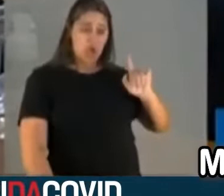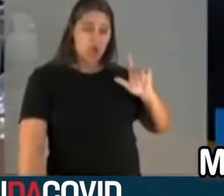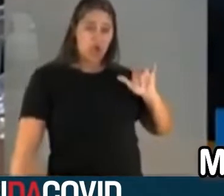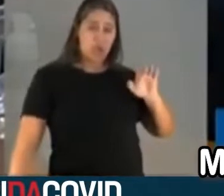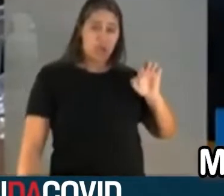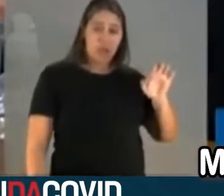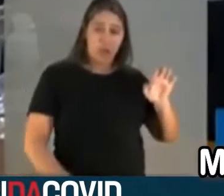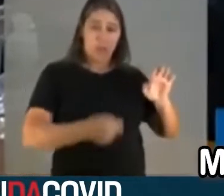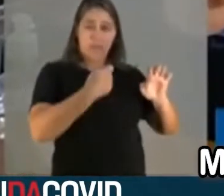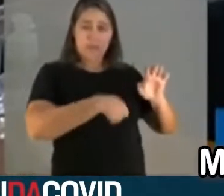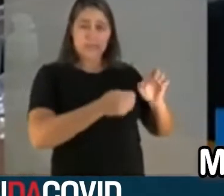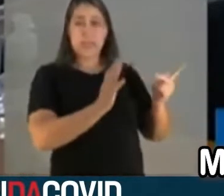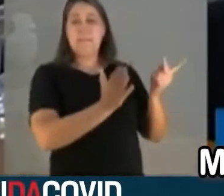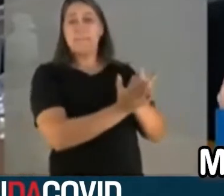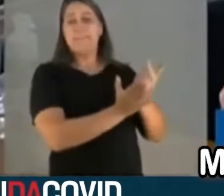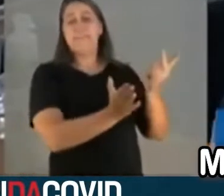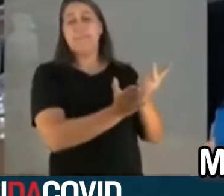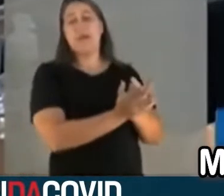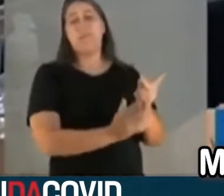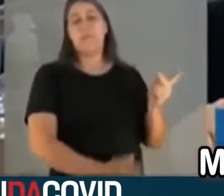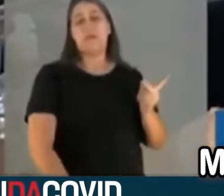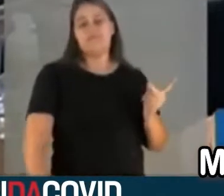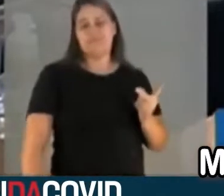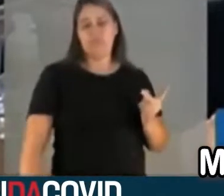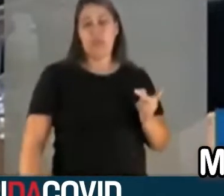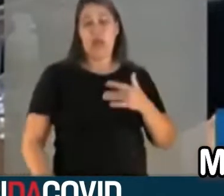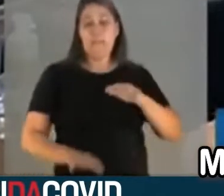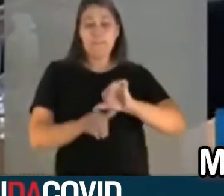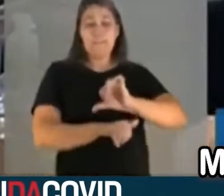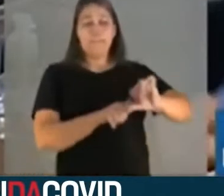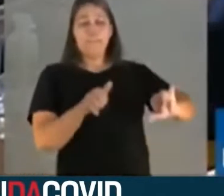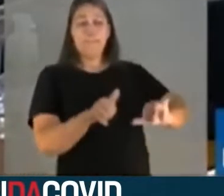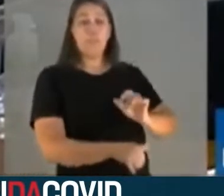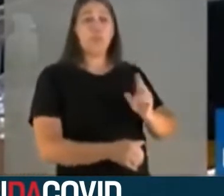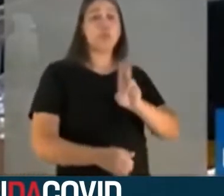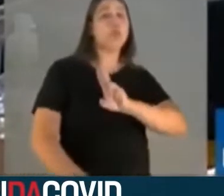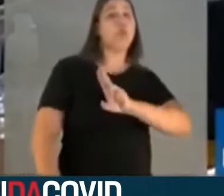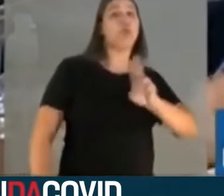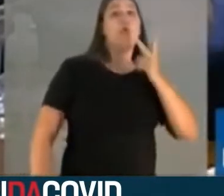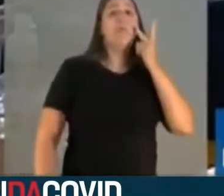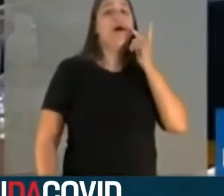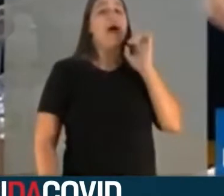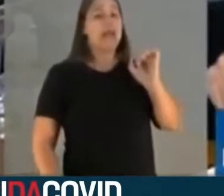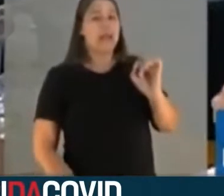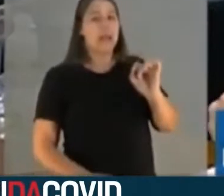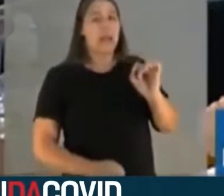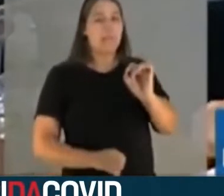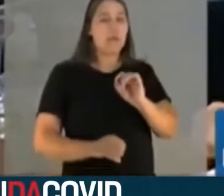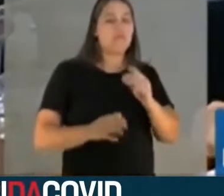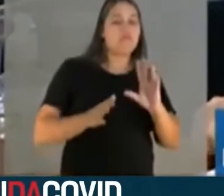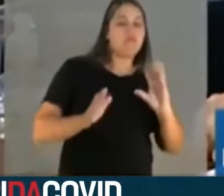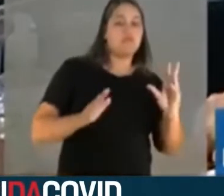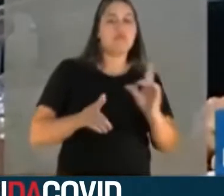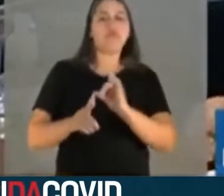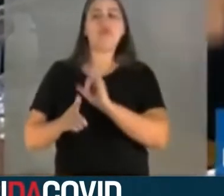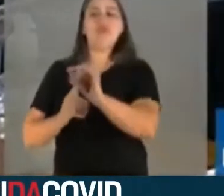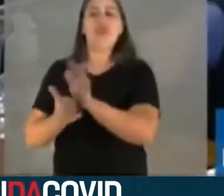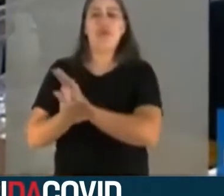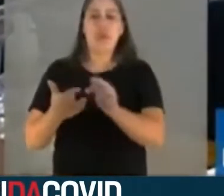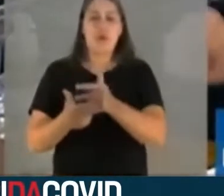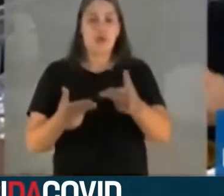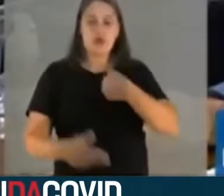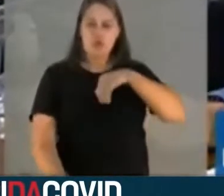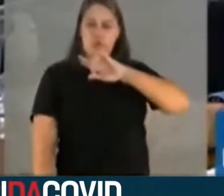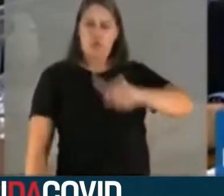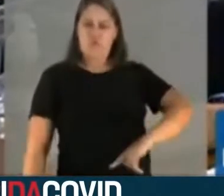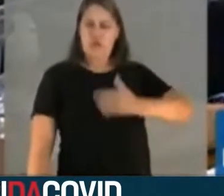Mudaram o nome, talvez para fugir de qualquer tipo de restrição, que num governo sério teria sido feita, mas